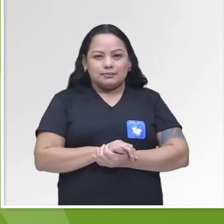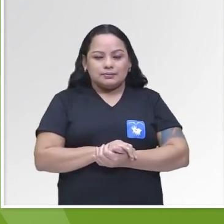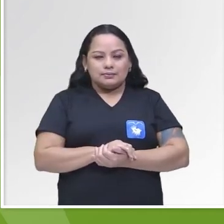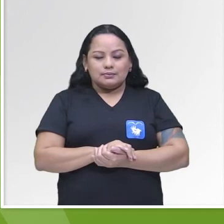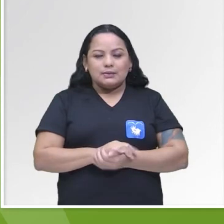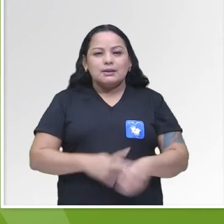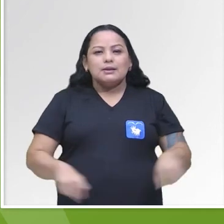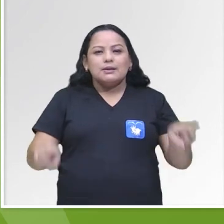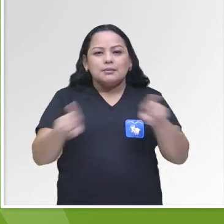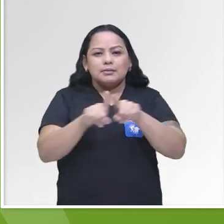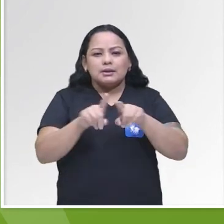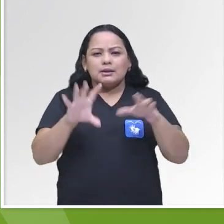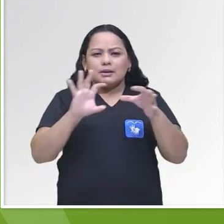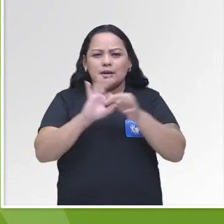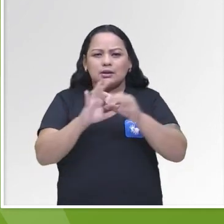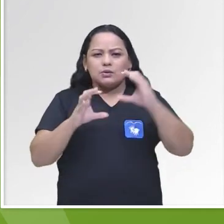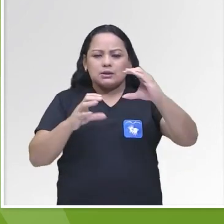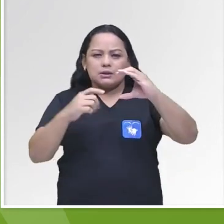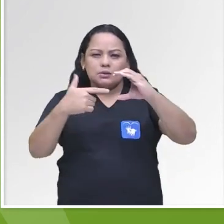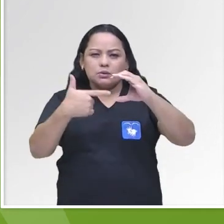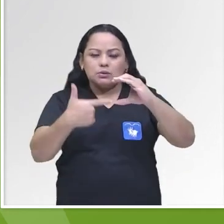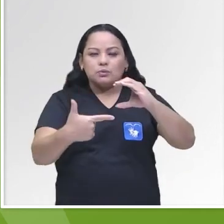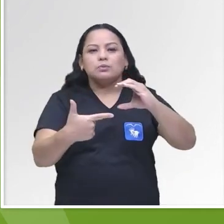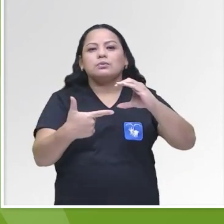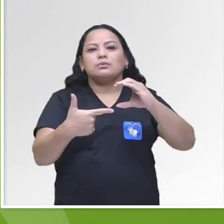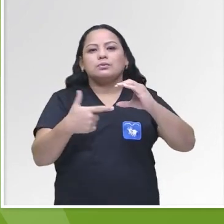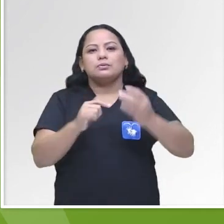E também eu tenho ligado a ele